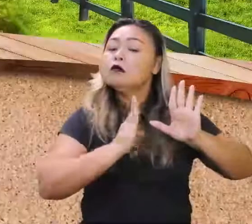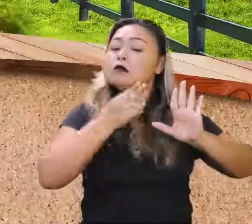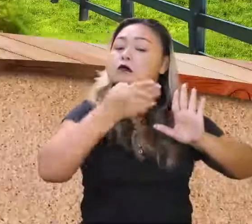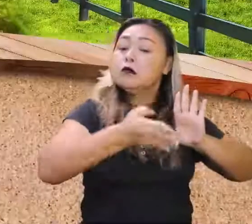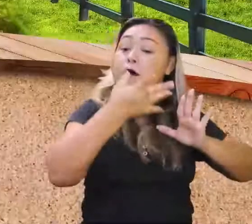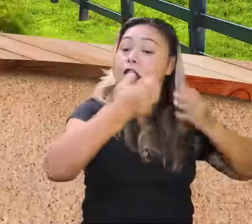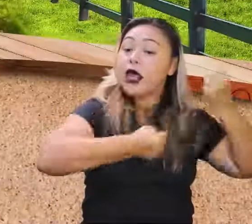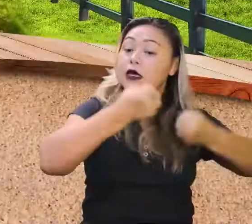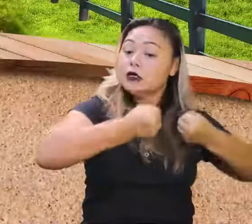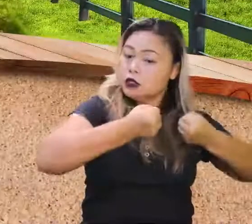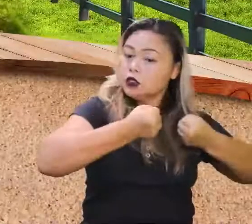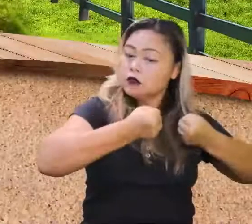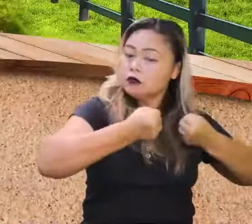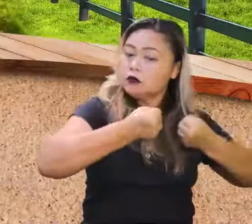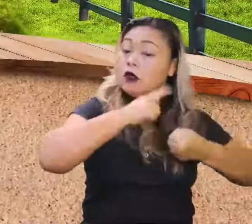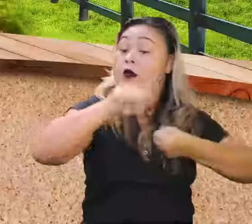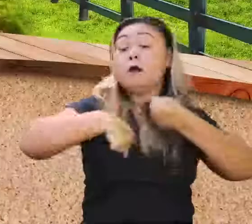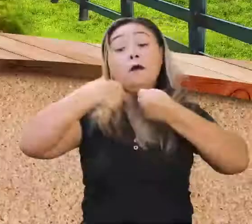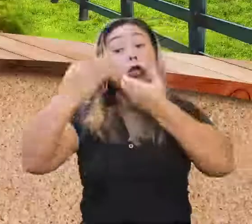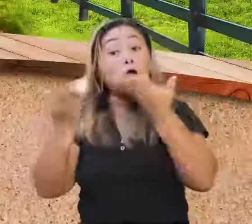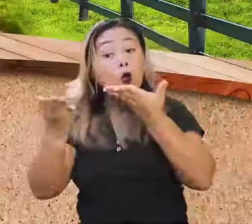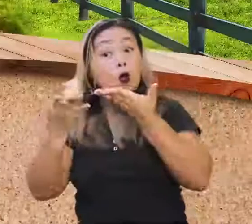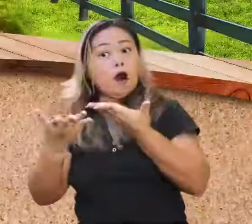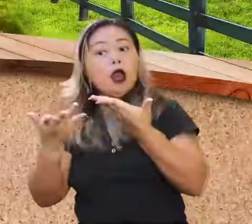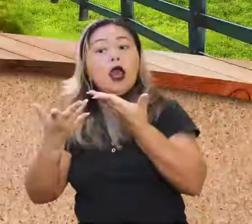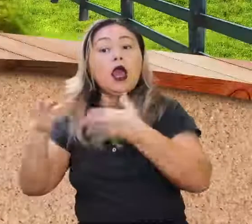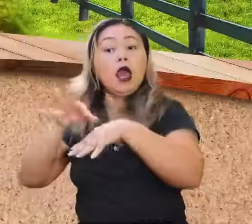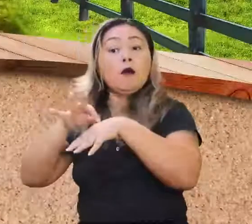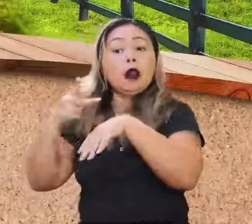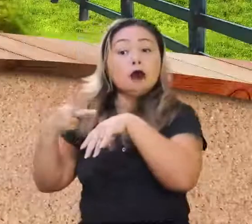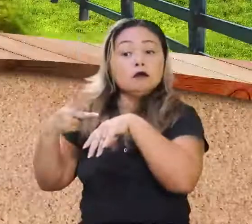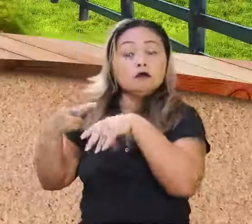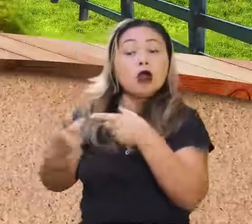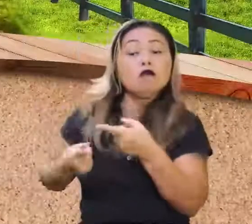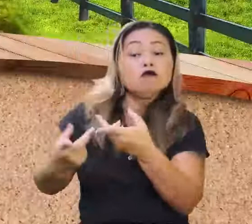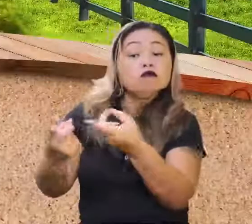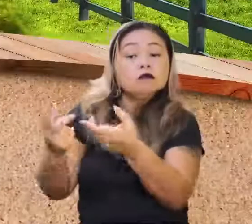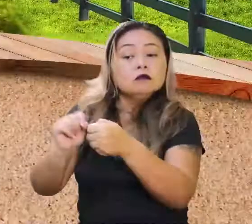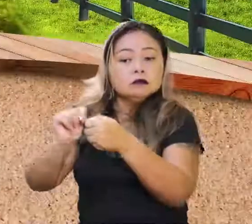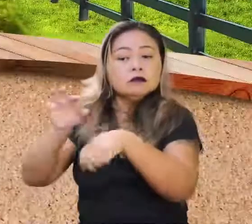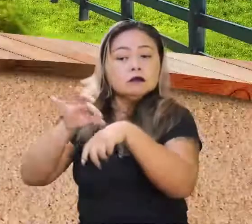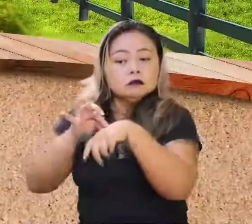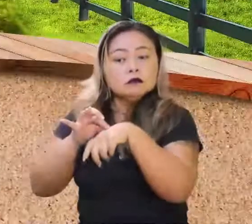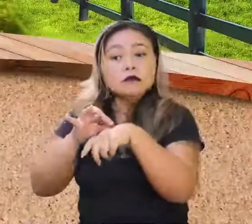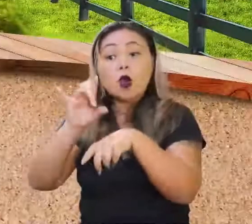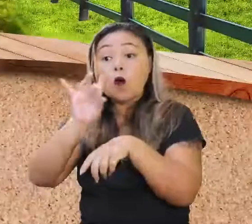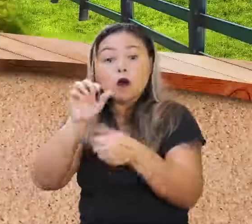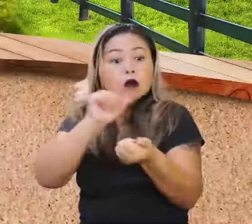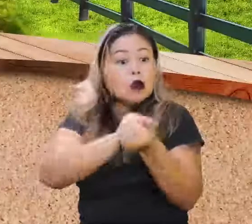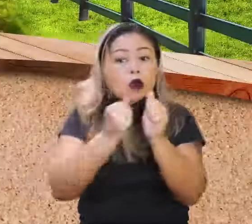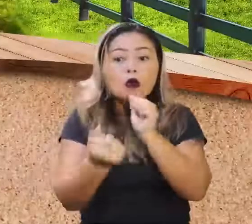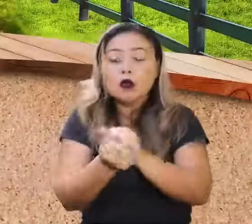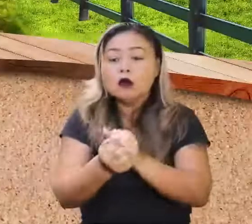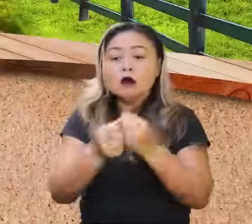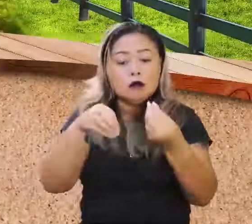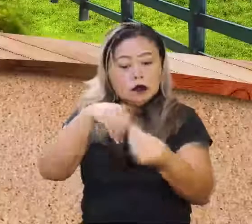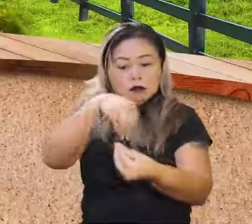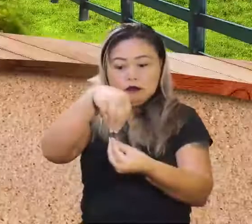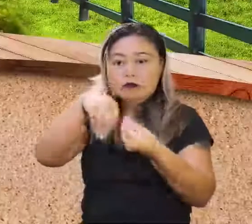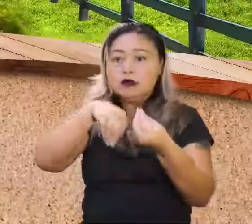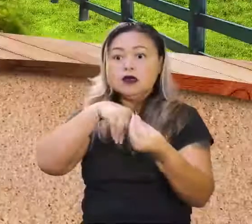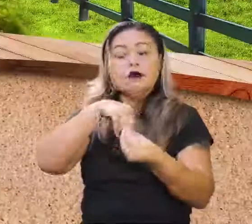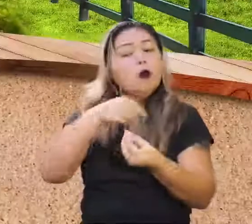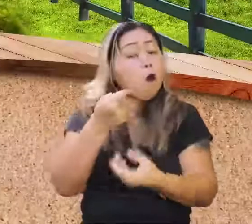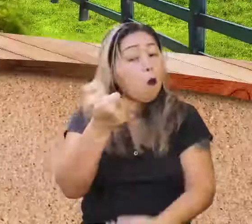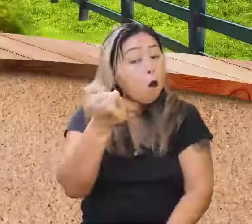direcionadas para leite, né? E agora direcionadas para corte. E são poucas que têm essa adaptação para misto, tá